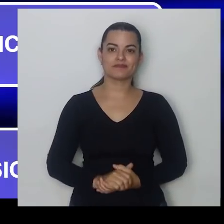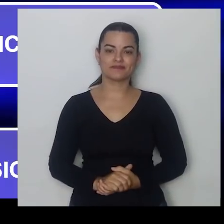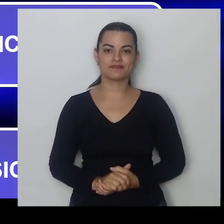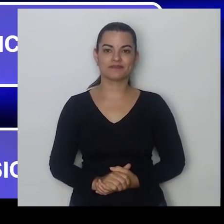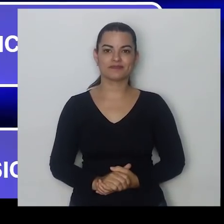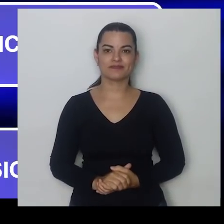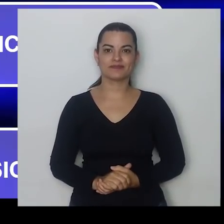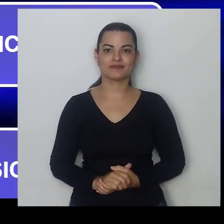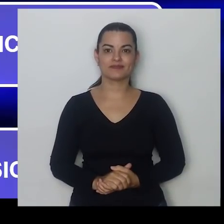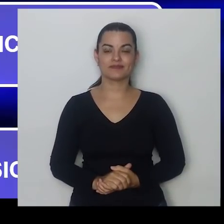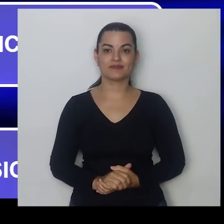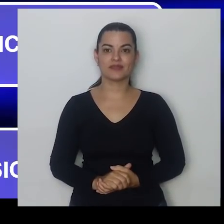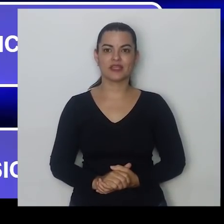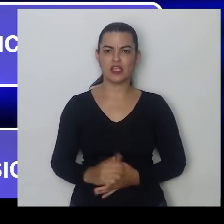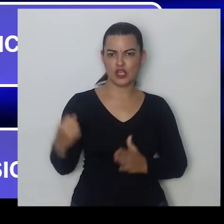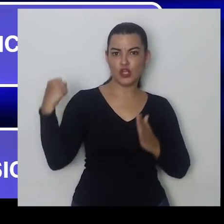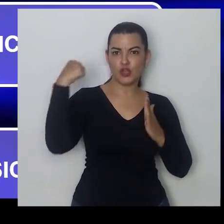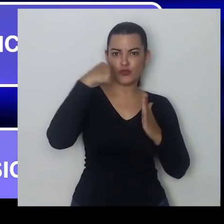Então vamos lá.